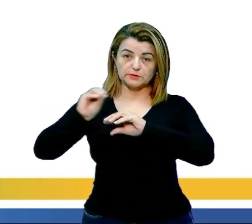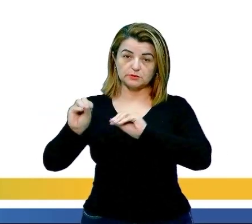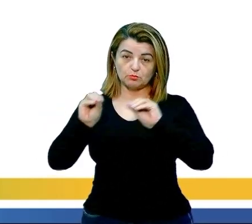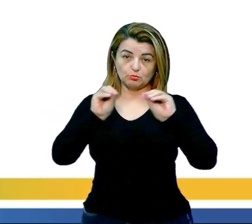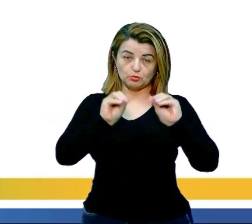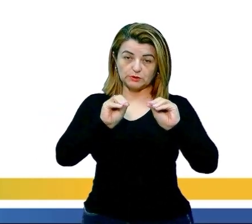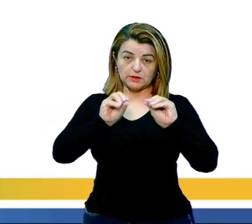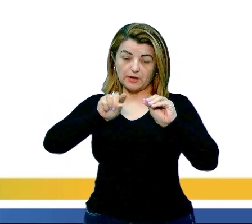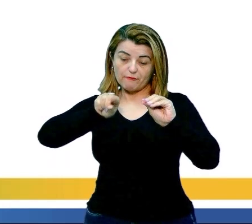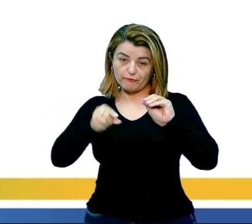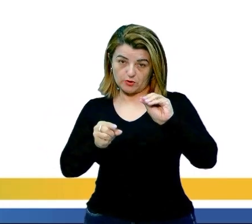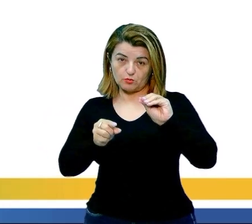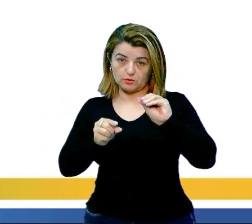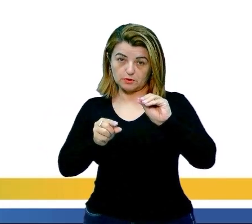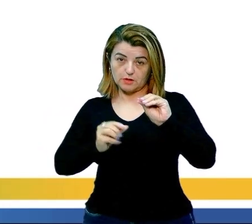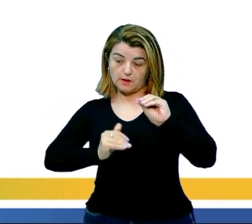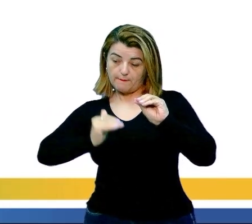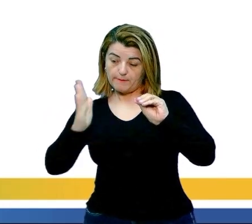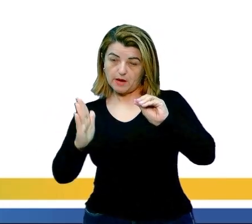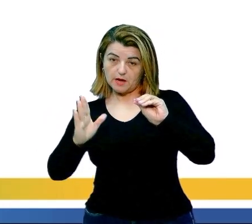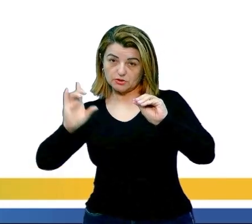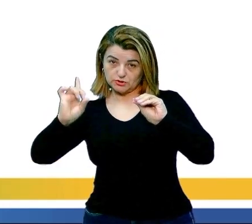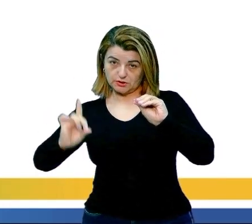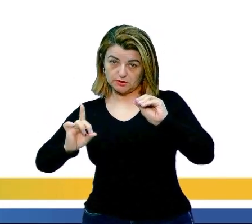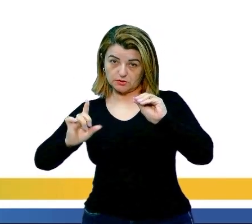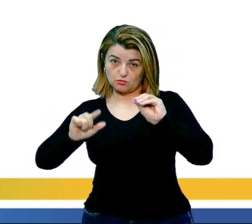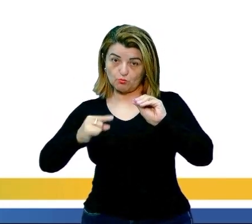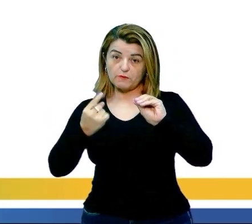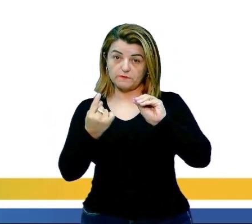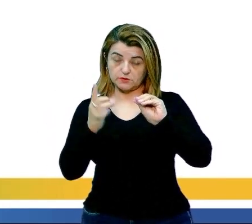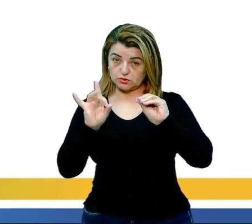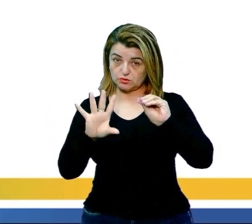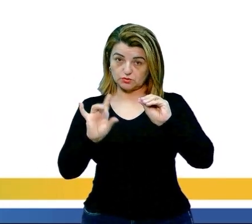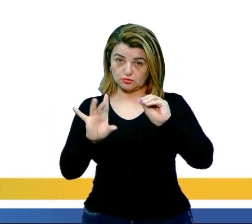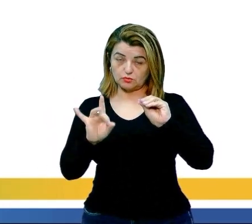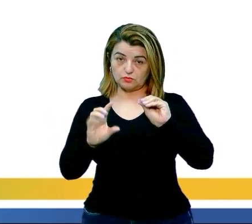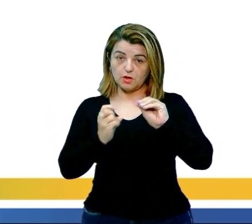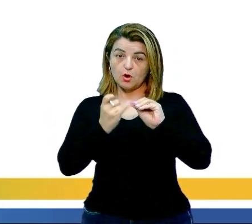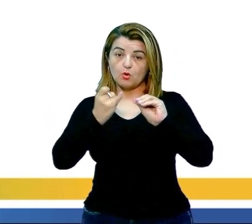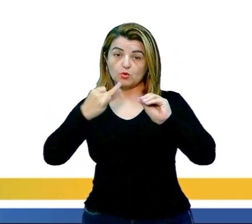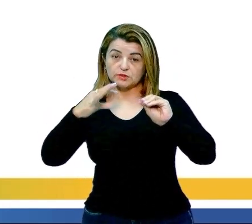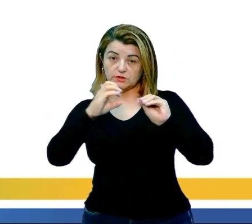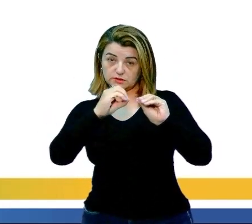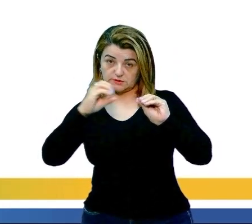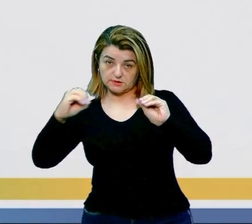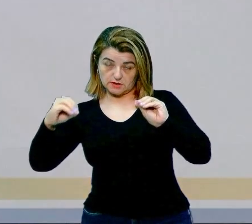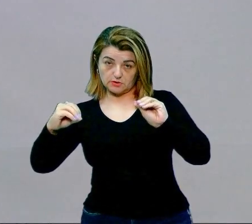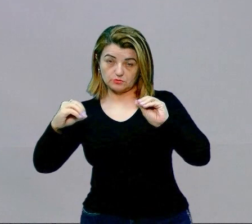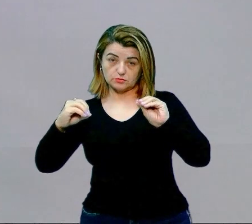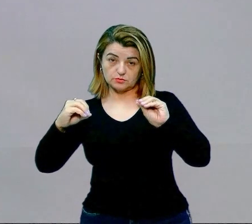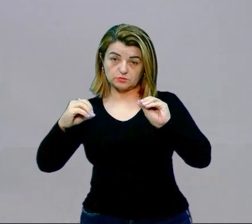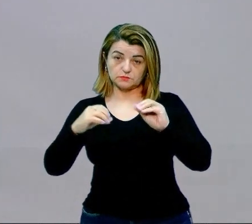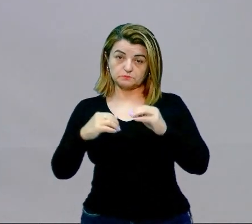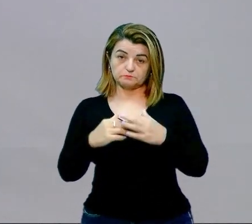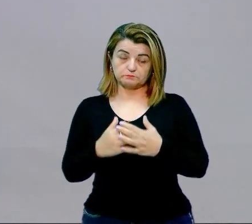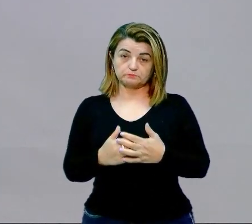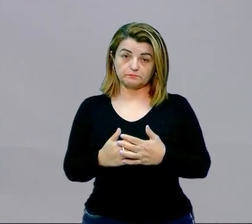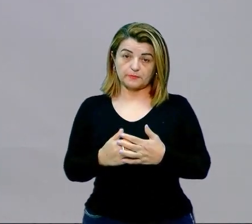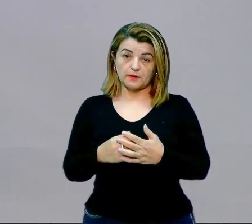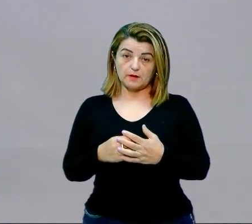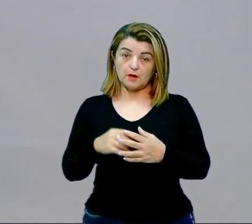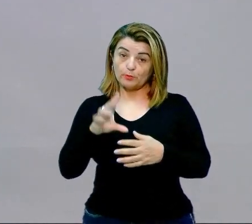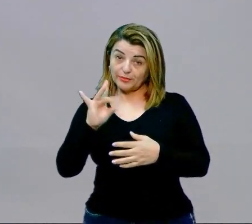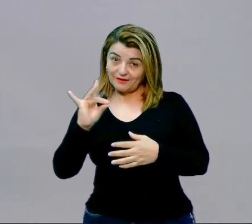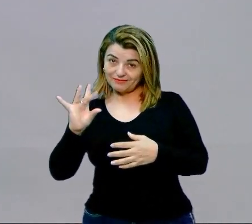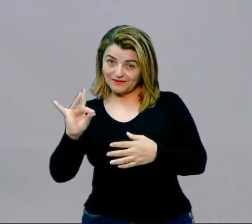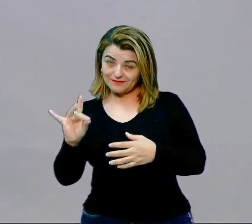a vírgula para a direita uma vez, sendo que a quantidade de zeros, tá? Um